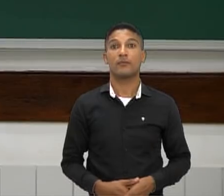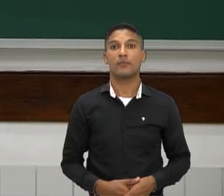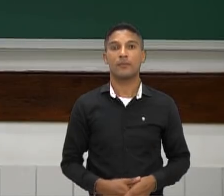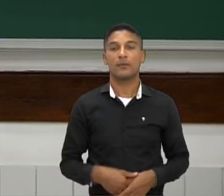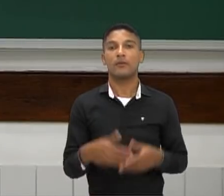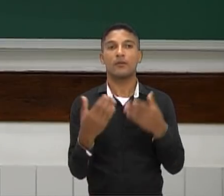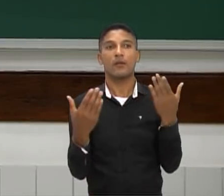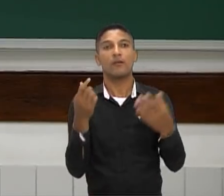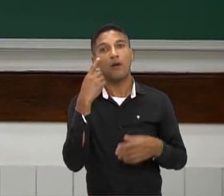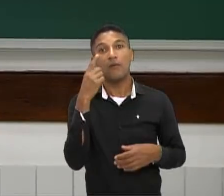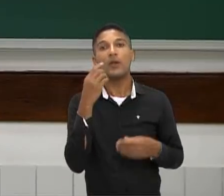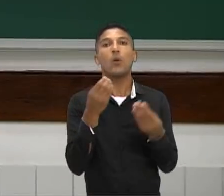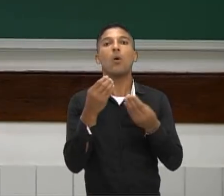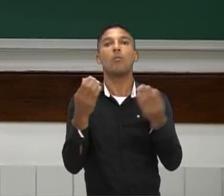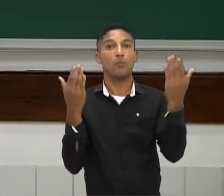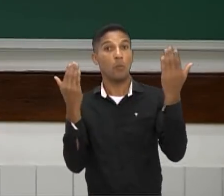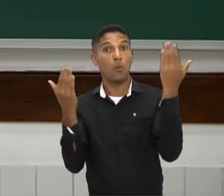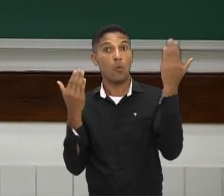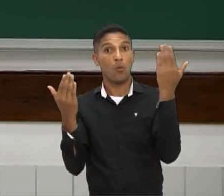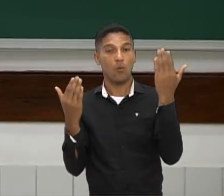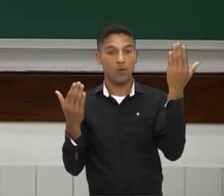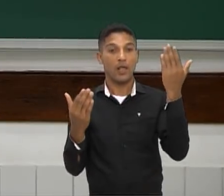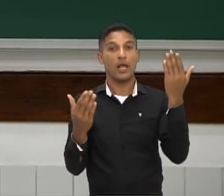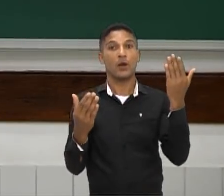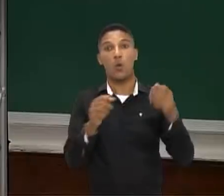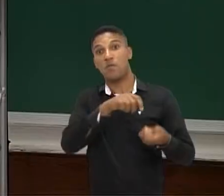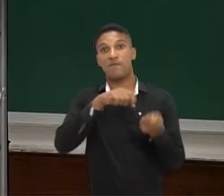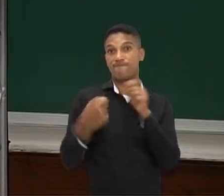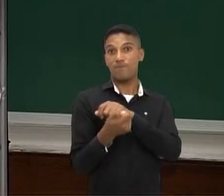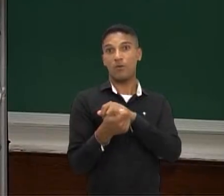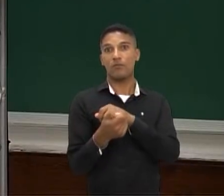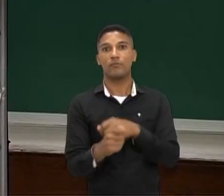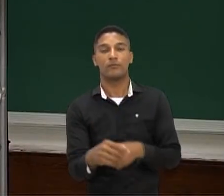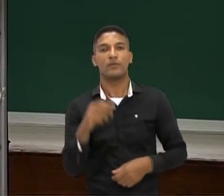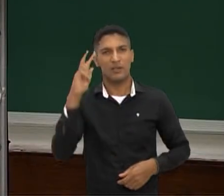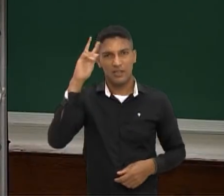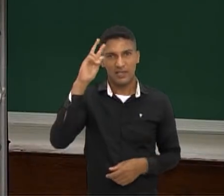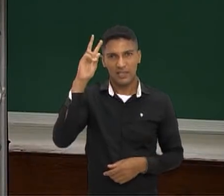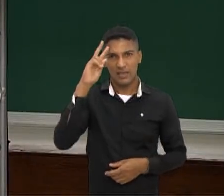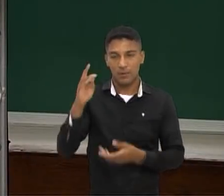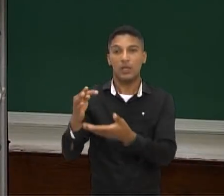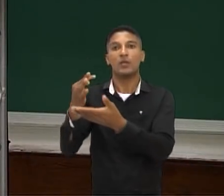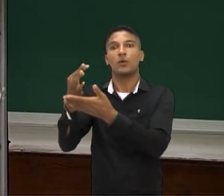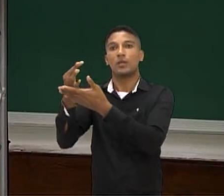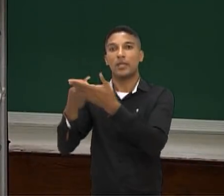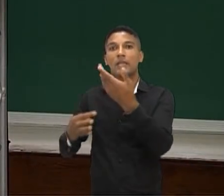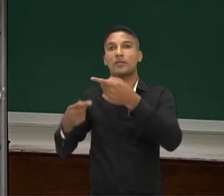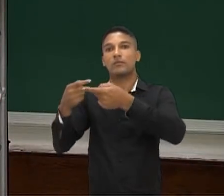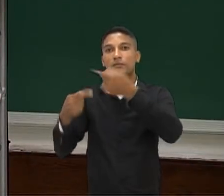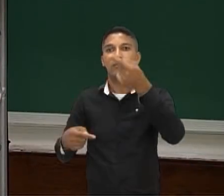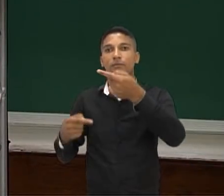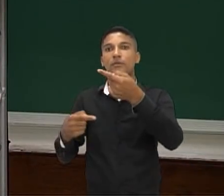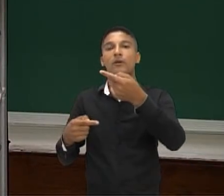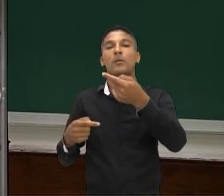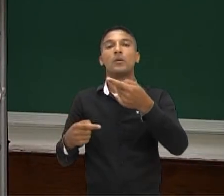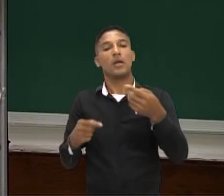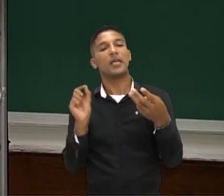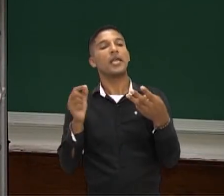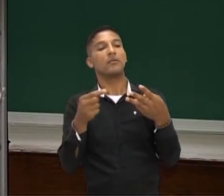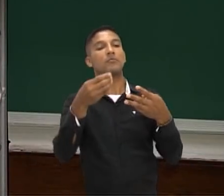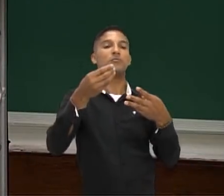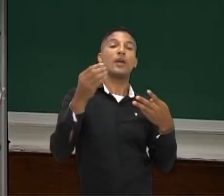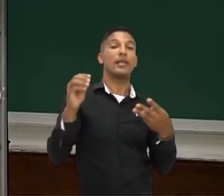E aí, pessoal, vamos verificar então como que ficou? Então, quem tem uma boa memória, que conseguiu se lembrar, quem que ficou com qual bem na